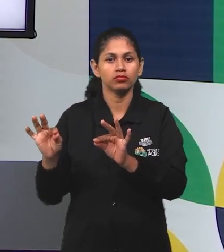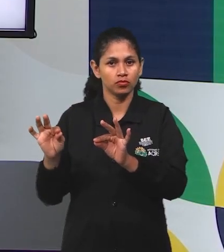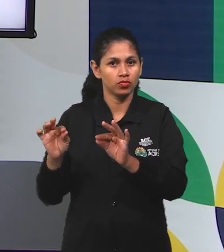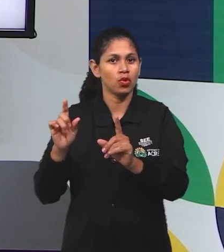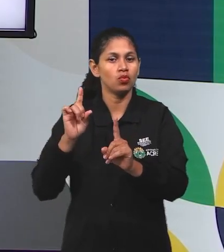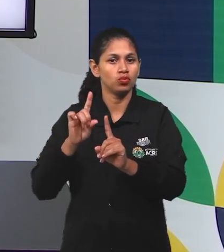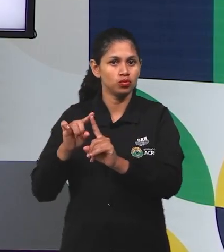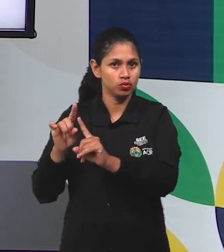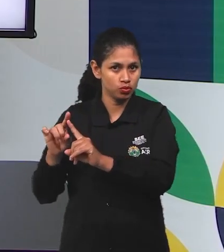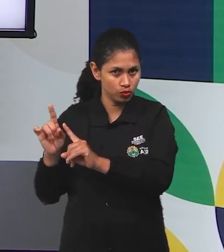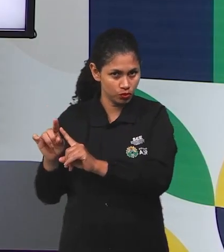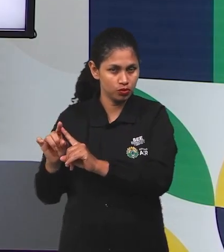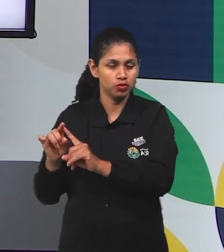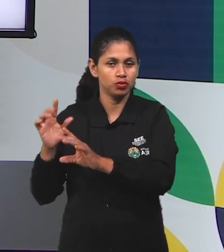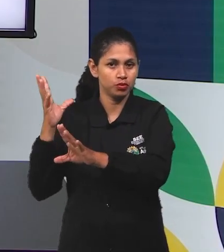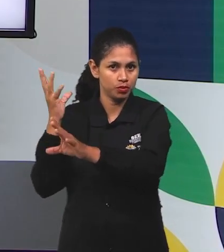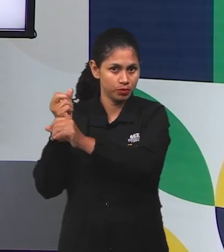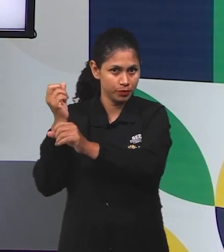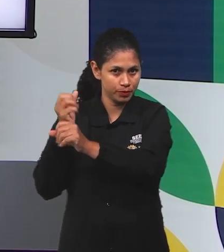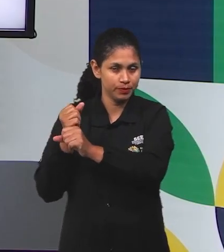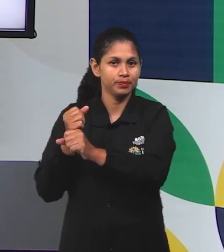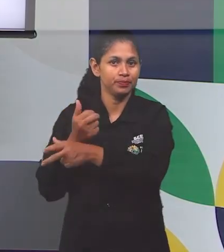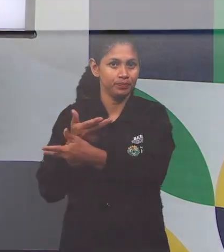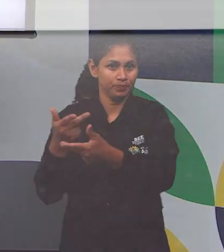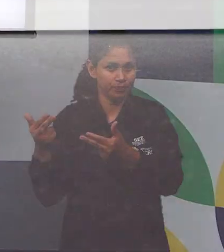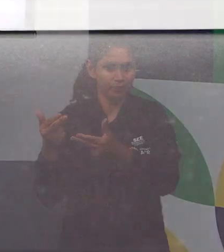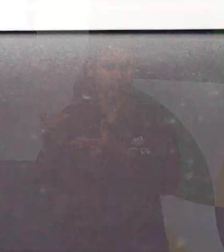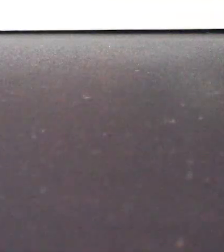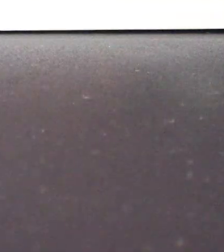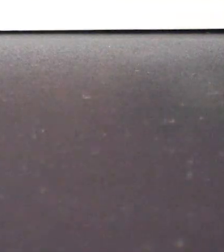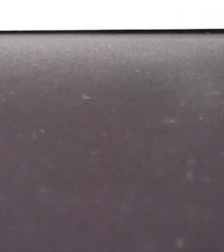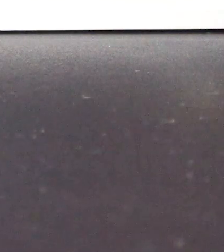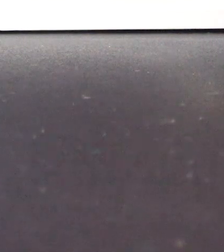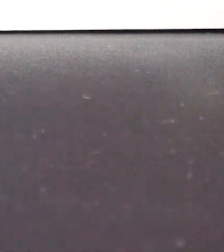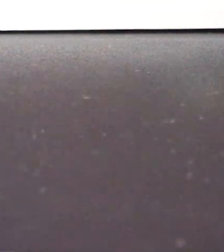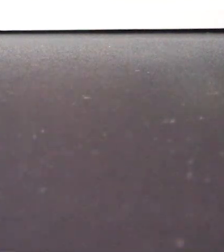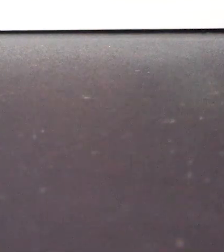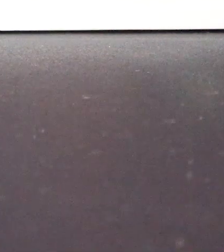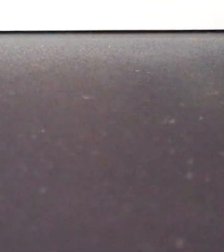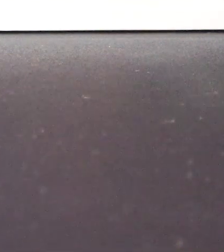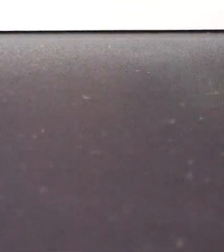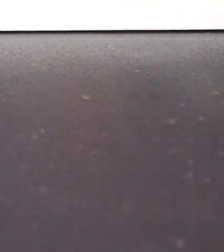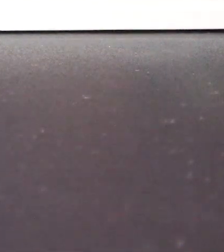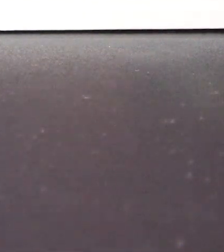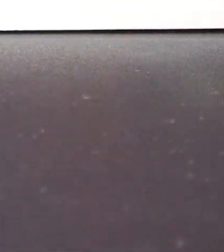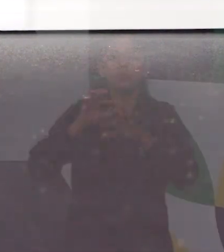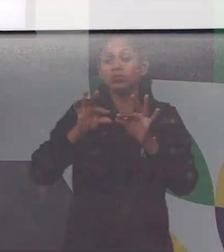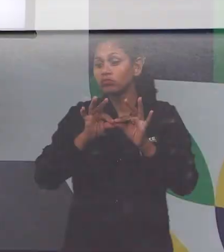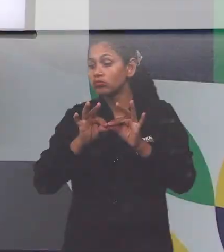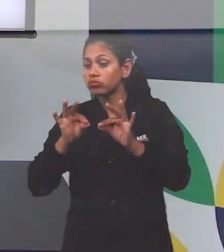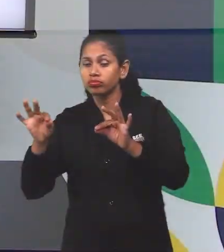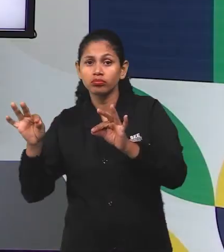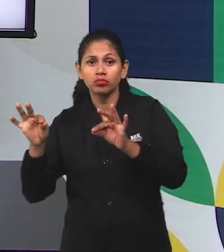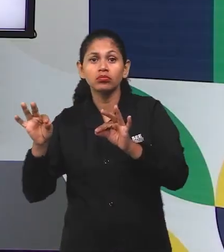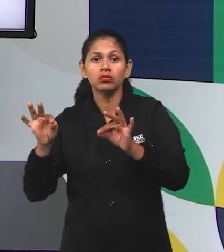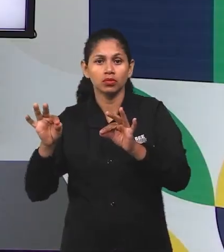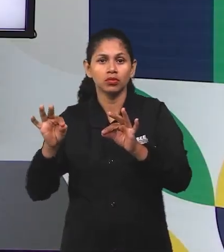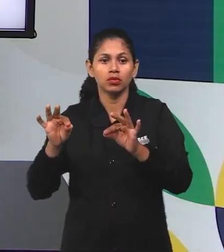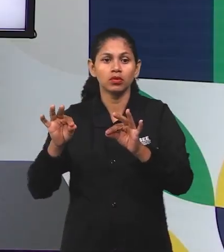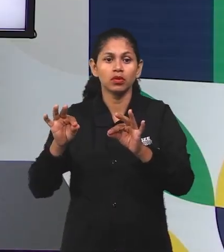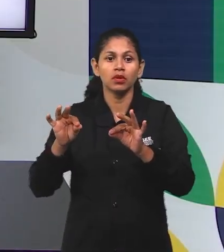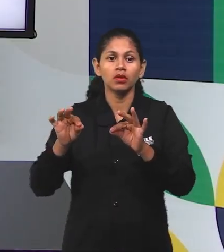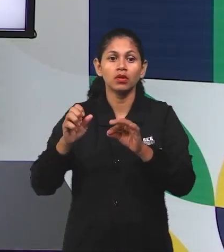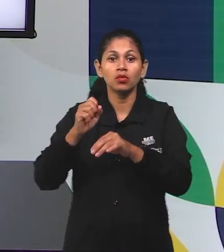grandeza. E nós vamos calcular o tempo que o ônibus vai levar de um sensor até o outro. Eu falei em tempo, e